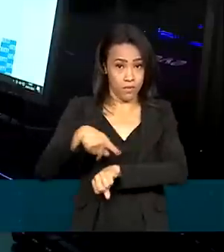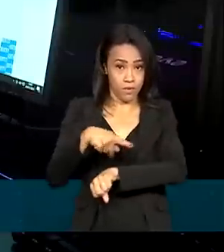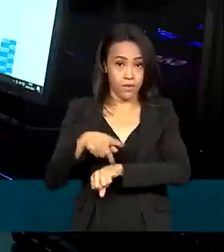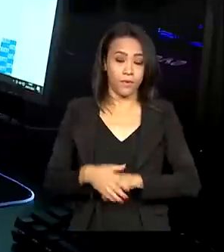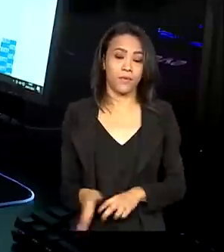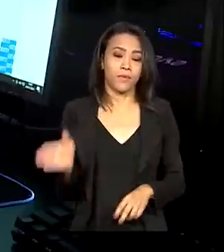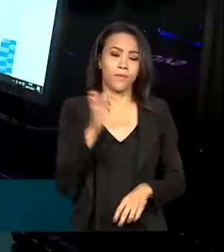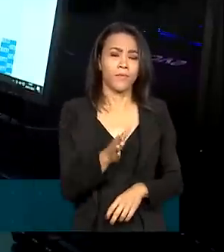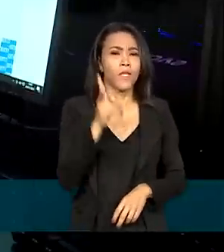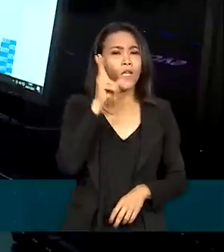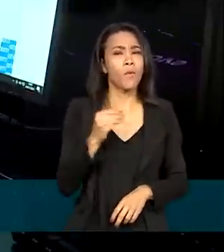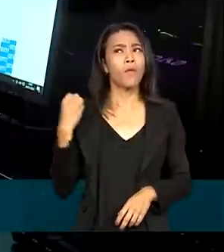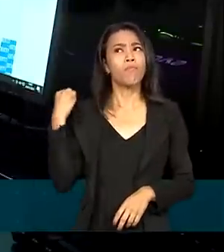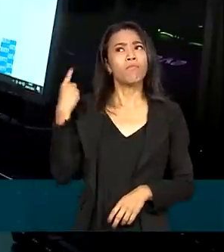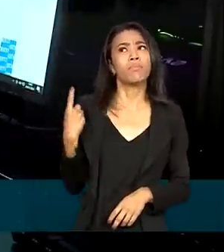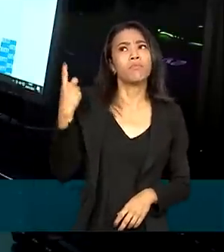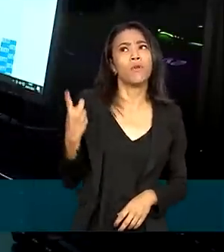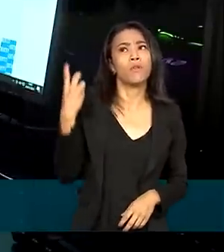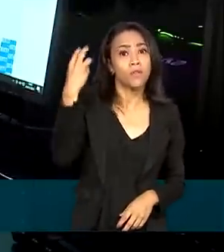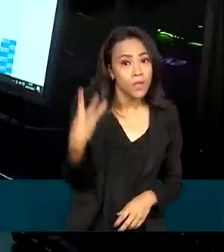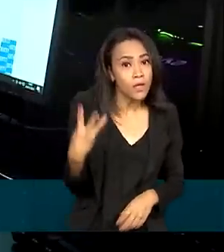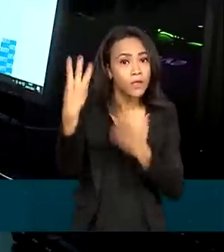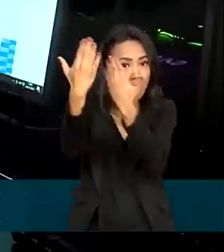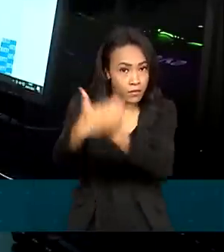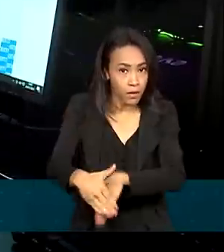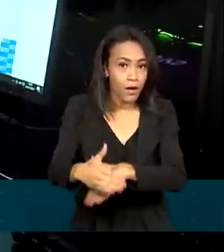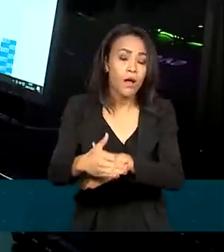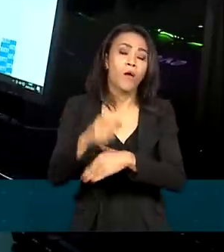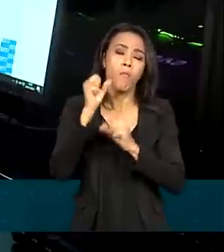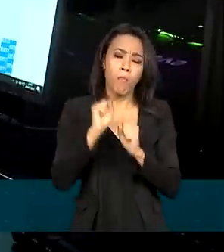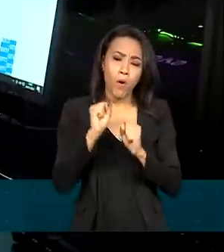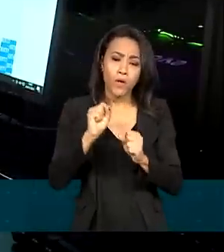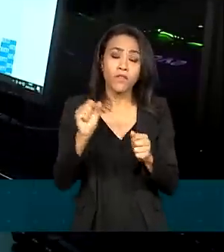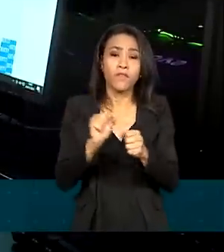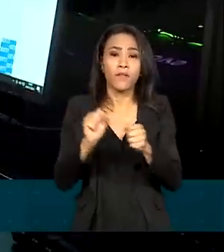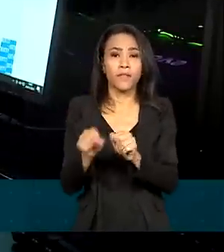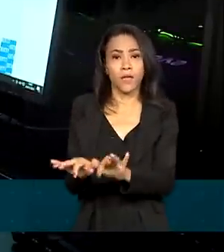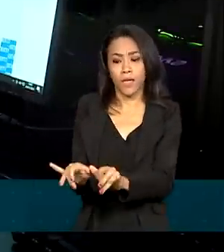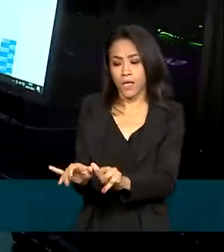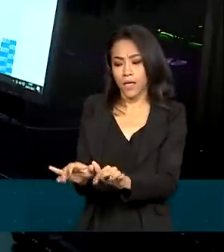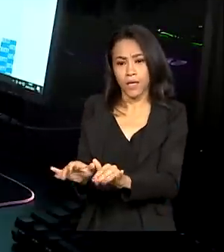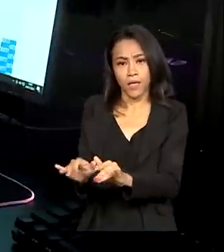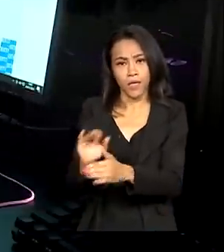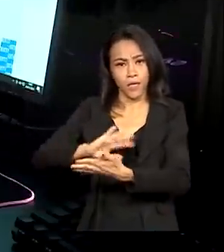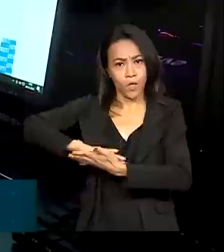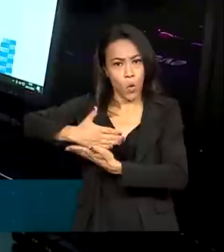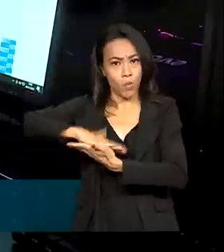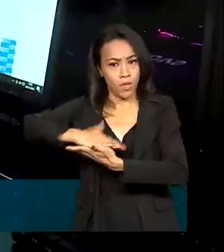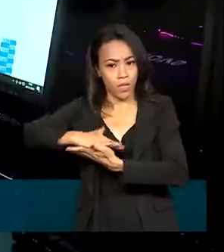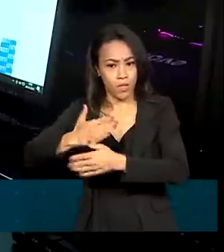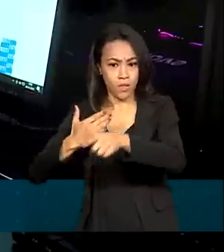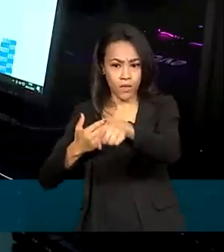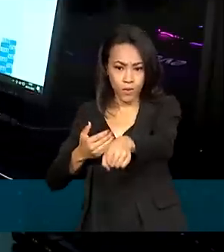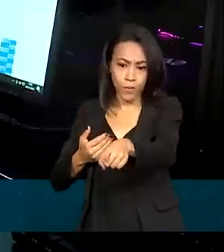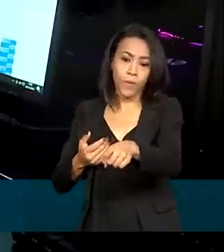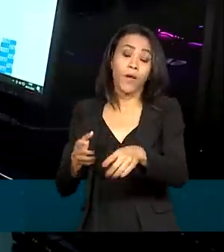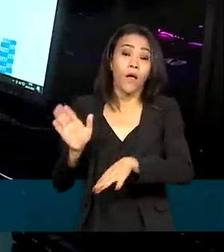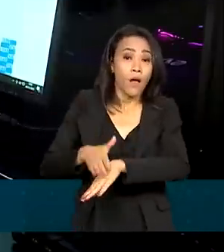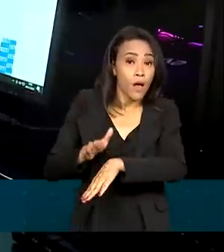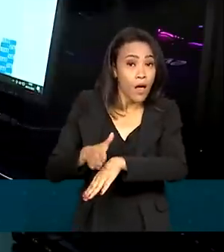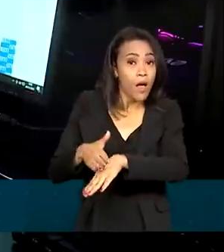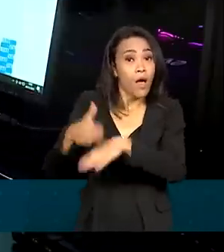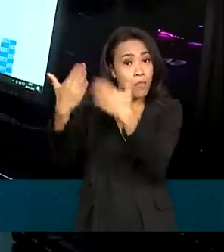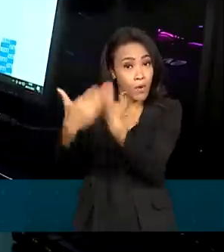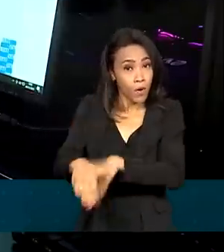últimas três edições este ano quem preferir pode fazer o Enem digital nesta modalidade a prova é feita pelo computador